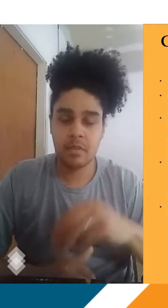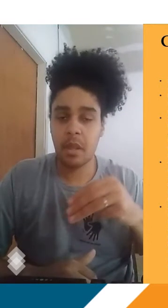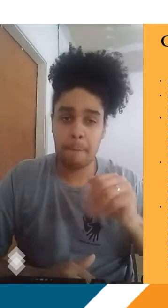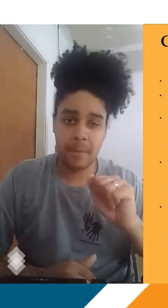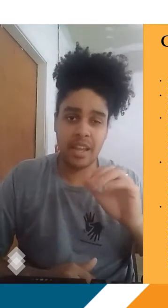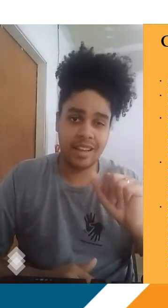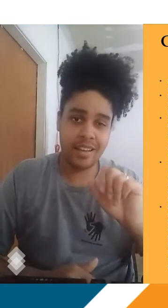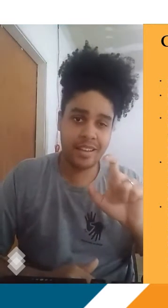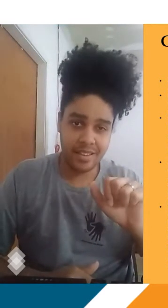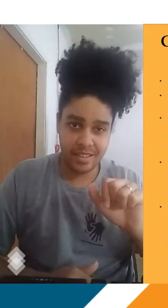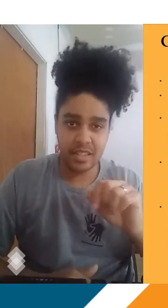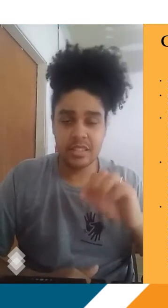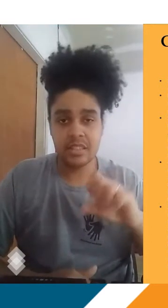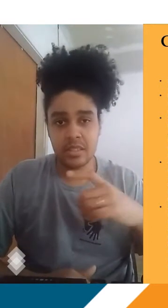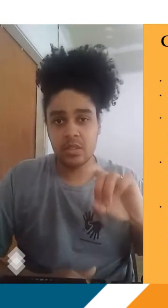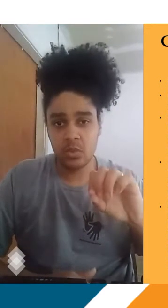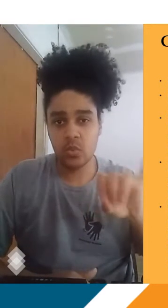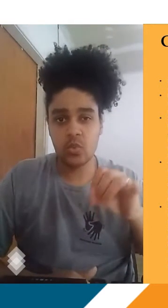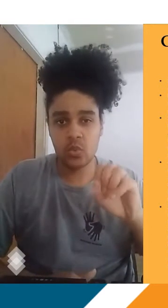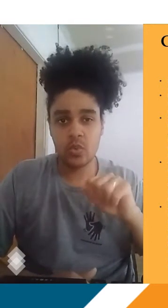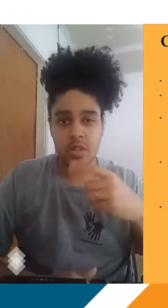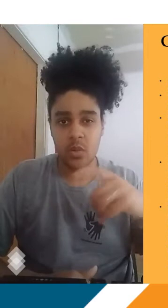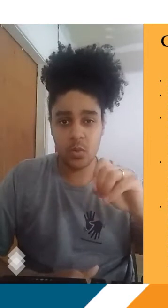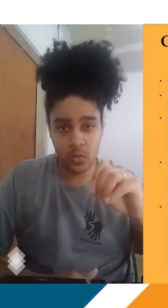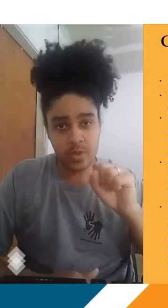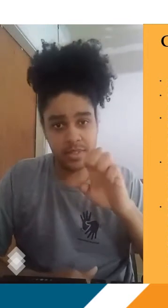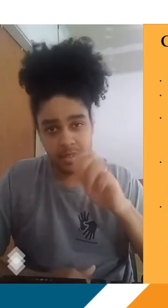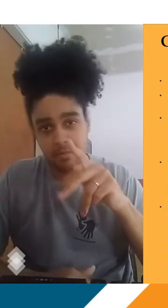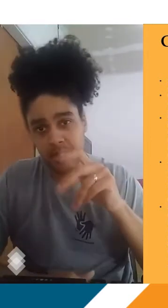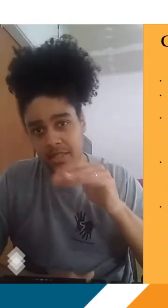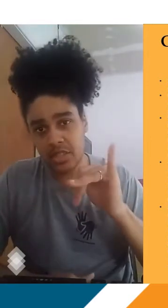dos Rios Macaé e São João, Baixada de Guanabara e Baixada de Sepetiba.